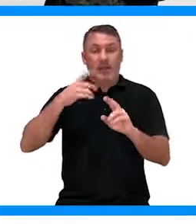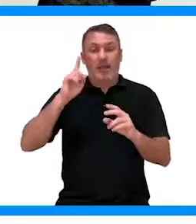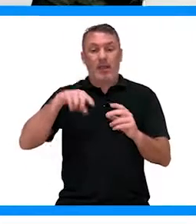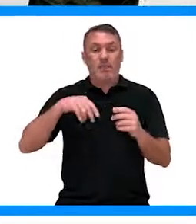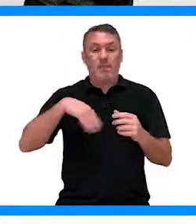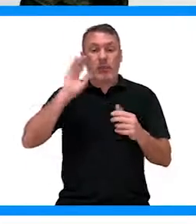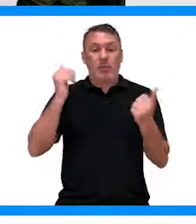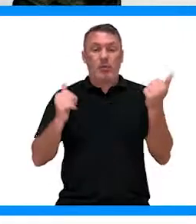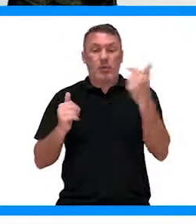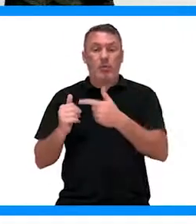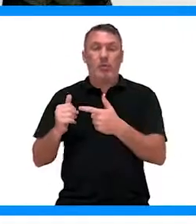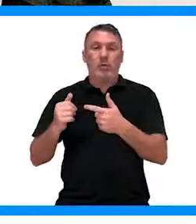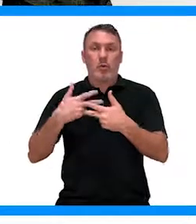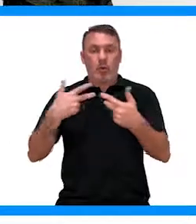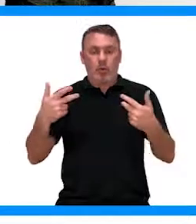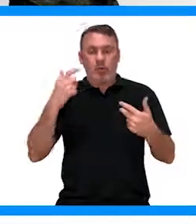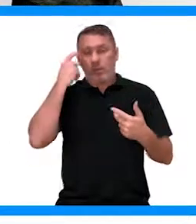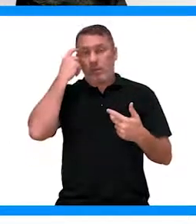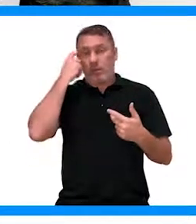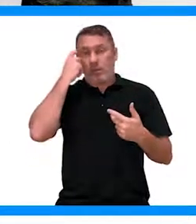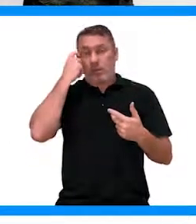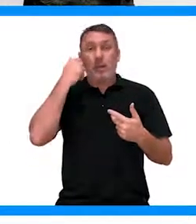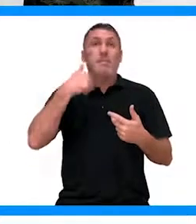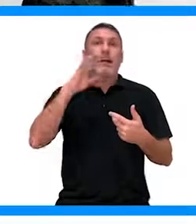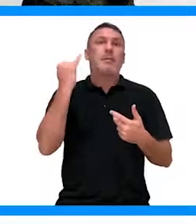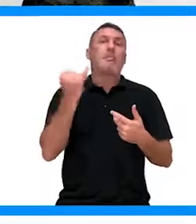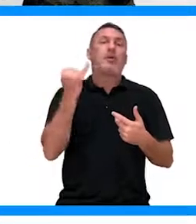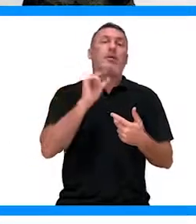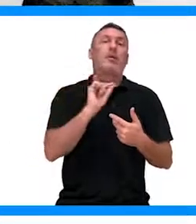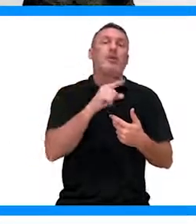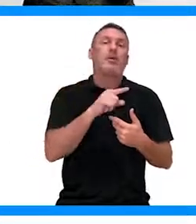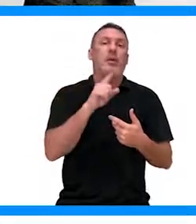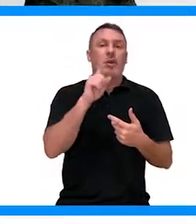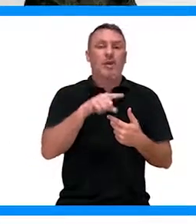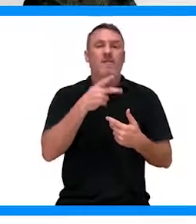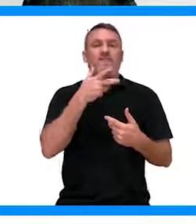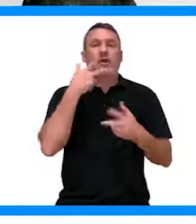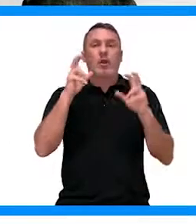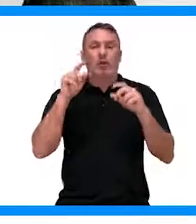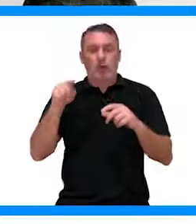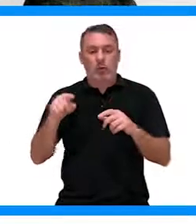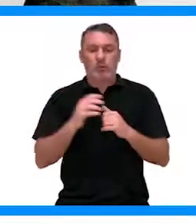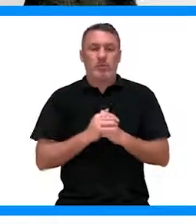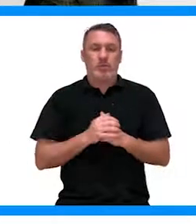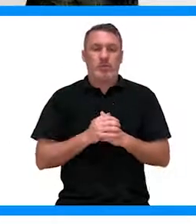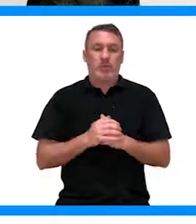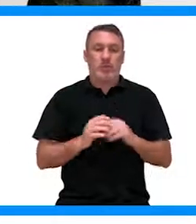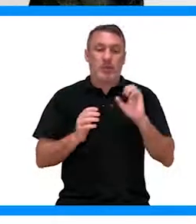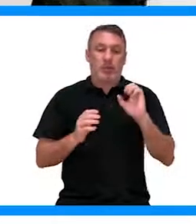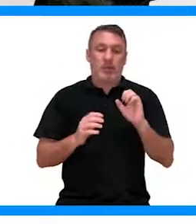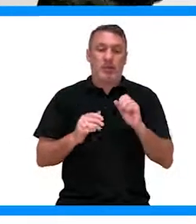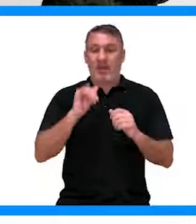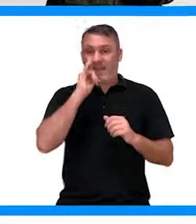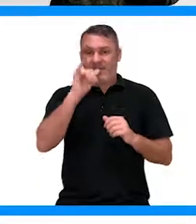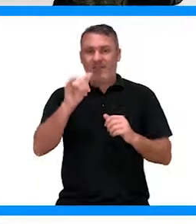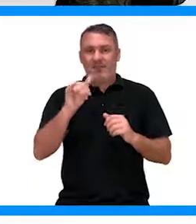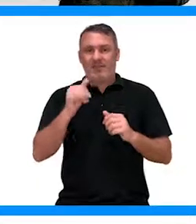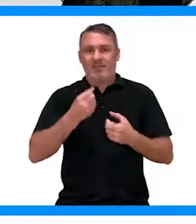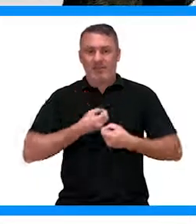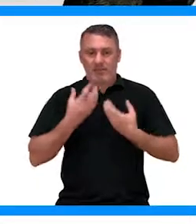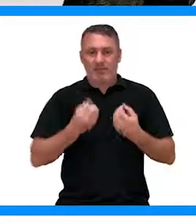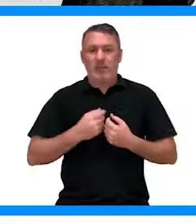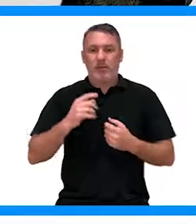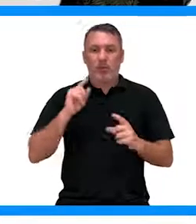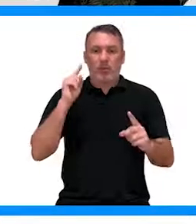que se sobressai em detrimento dos demais, ou seja, o que é mais importante é aquele que se refere. O enunciador tem